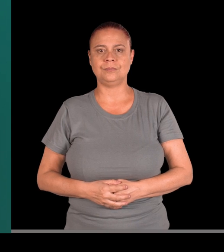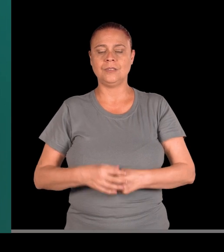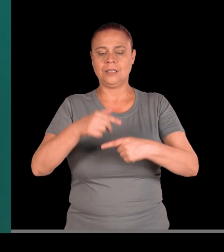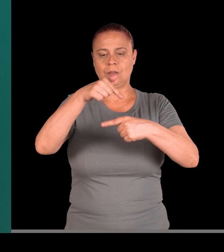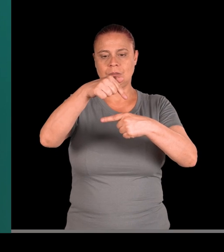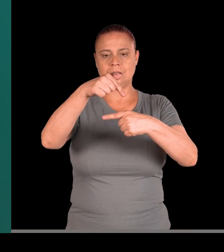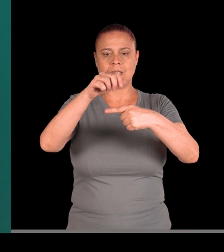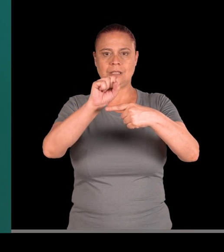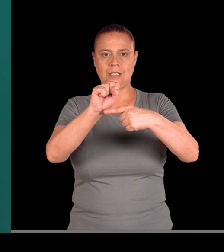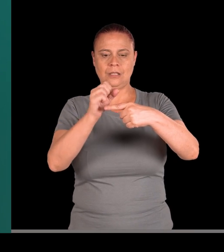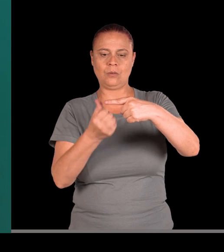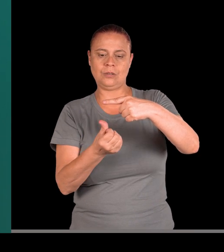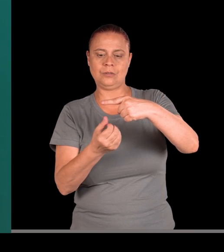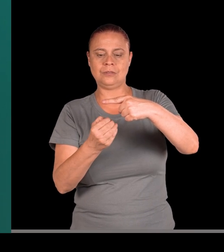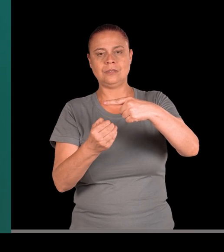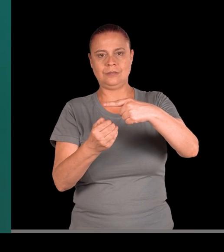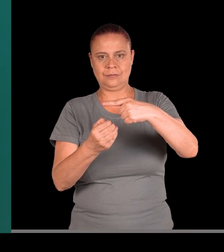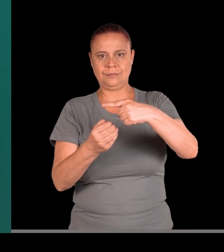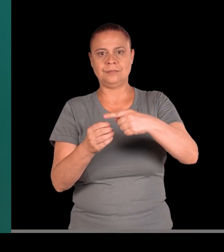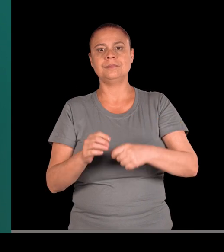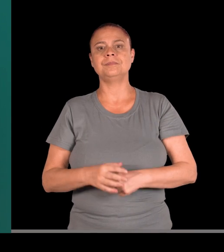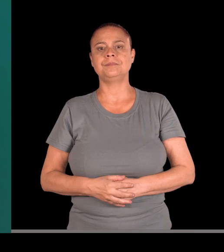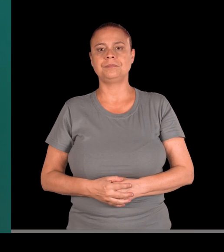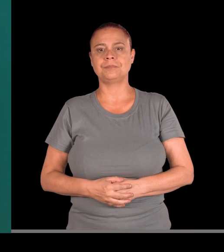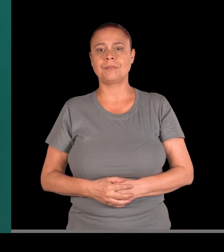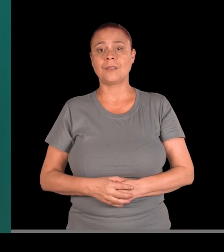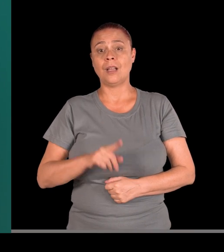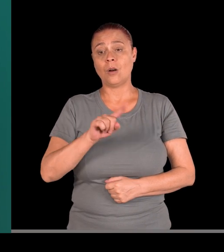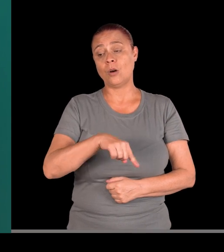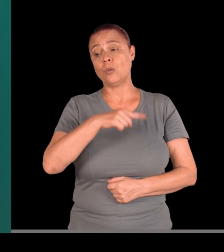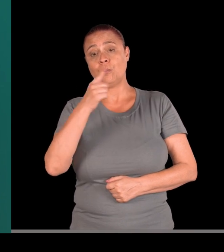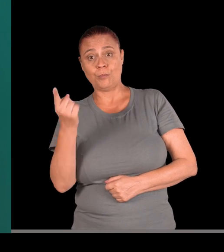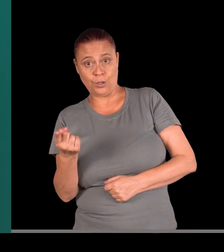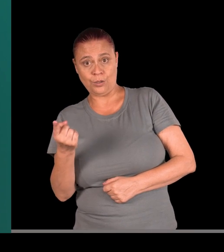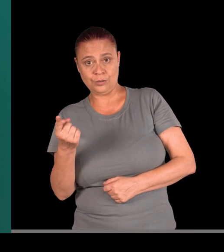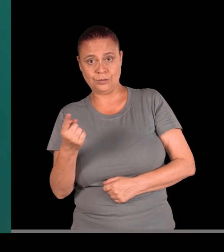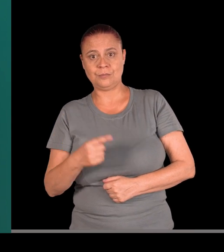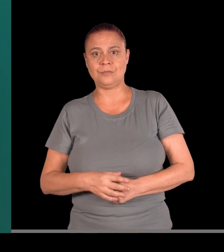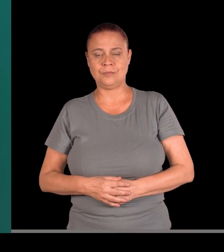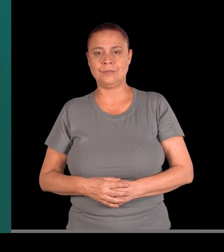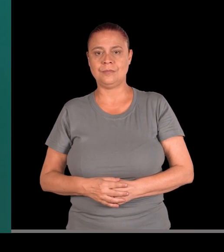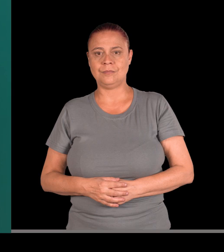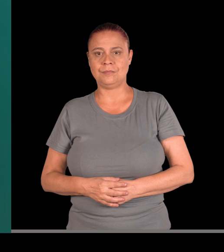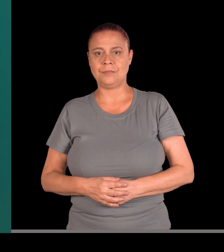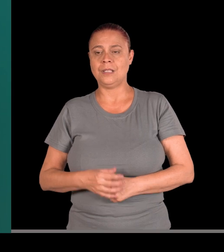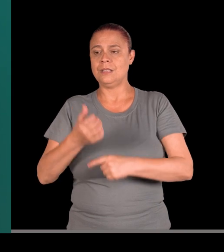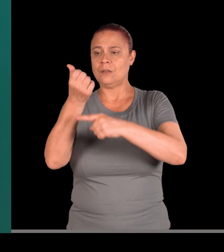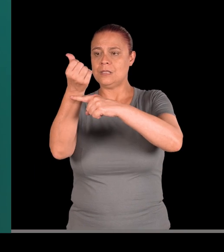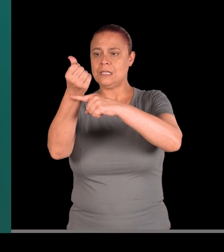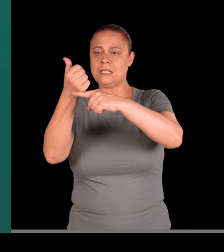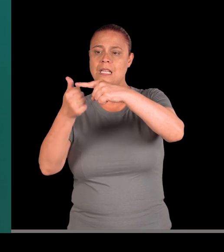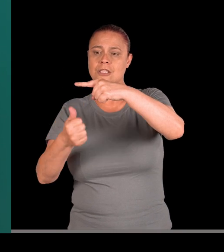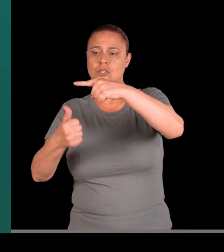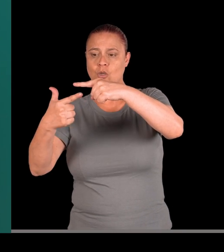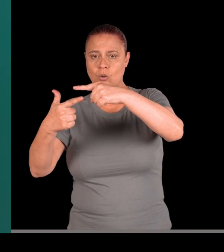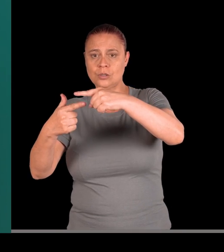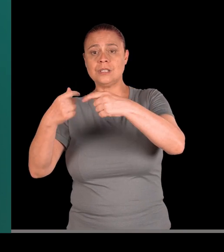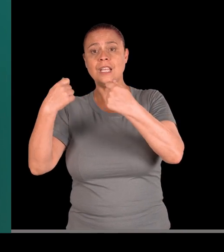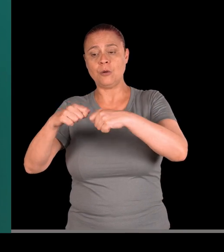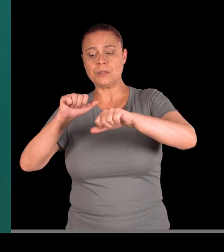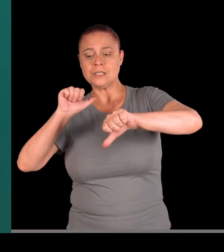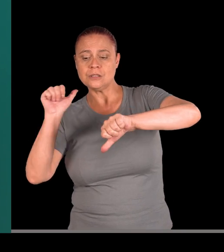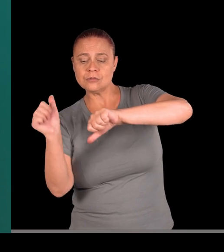78. Coloco aqui, ó, 78. Agora, o que nós vamos fazer? 6 dozeavos. Eu